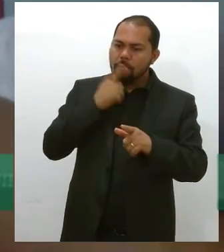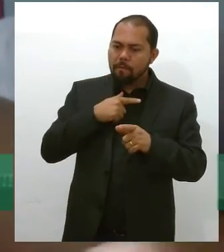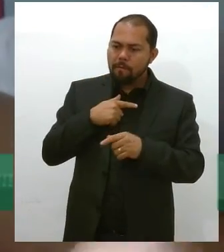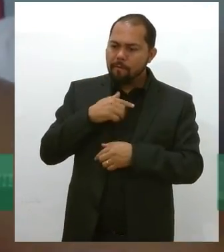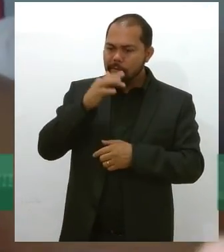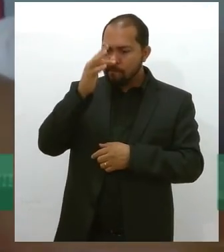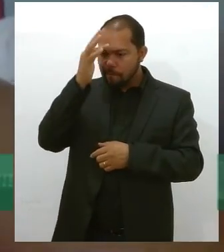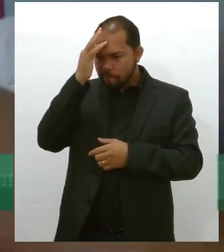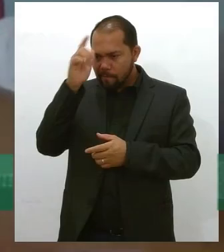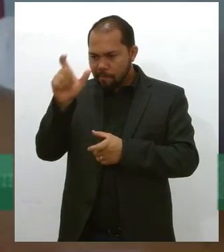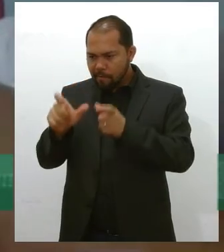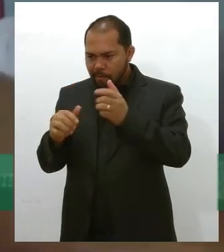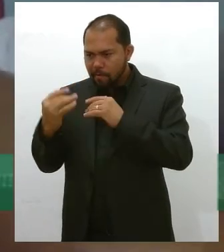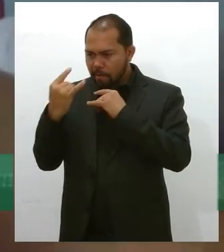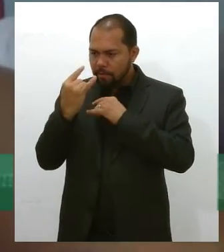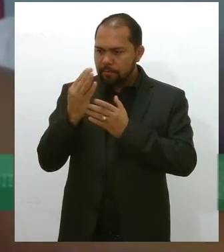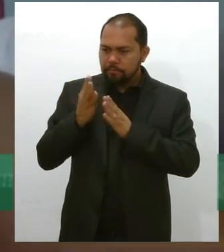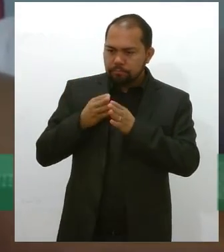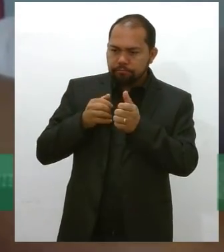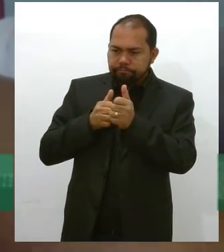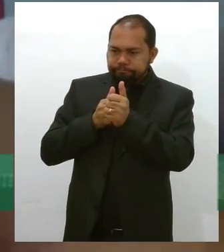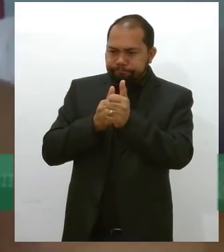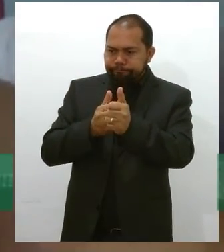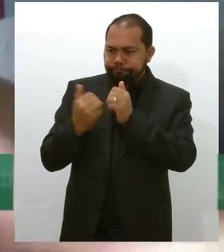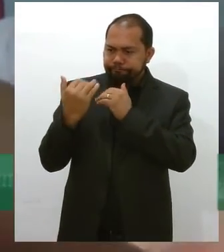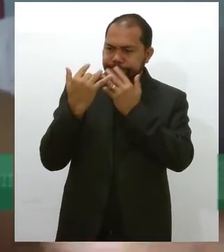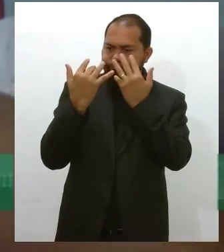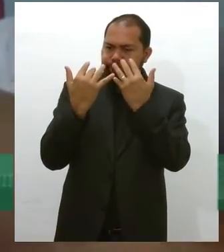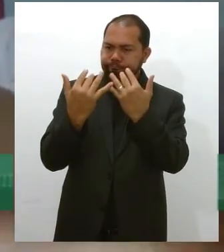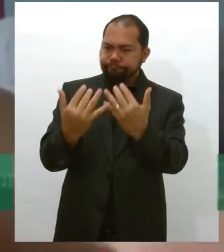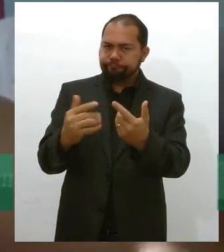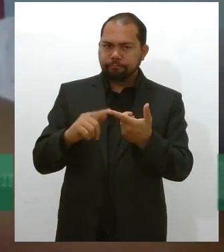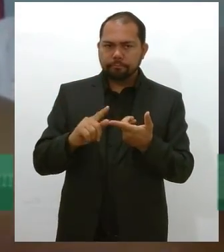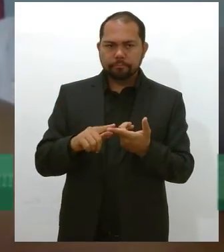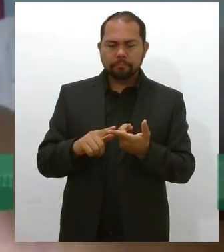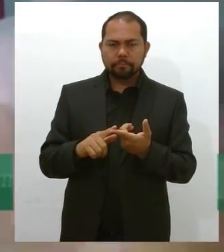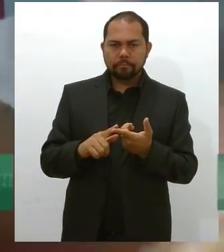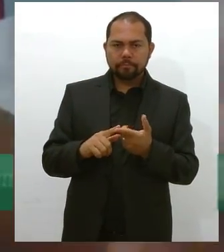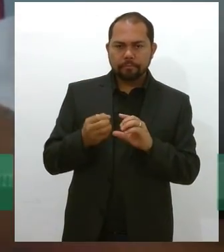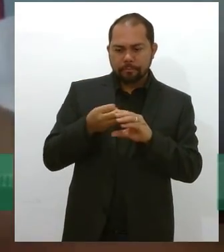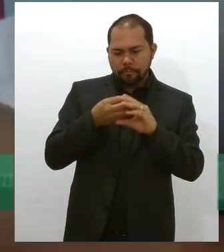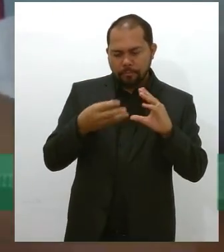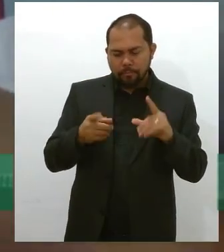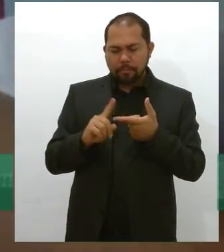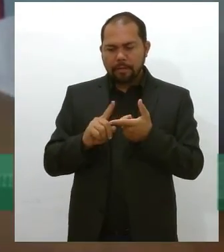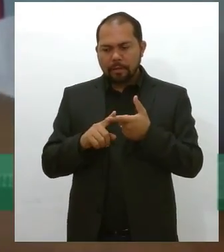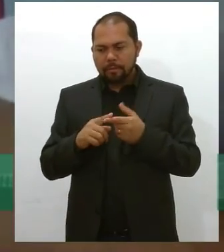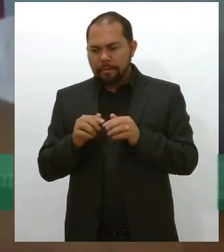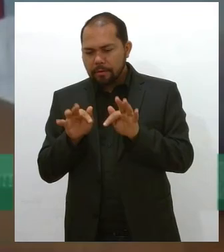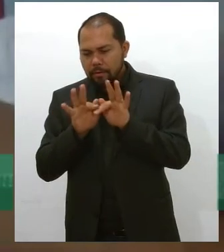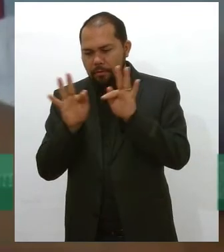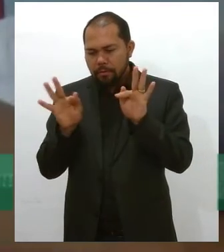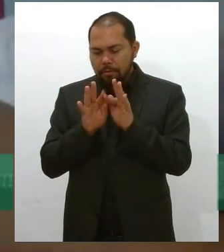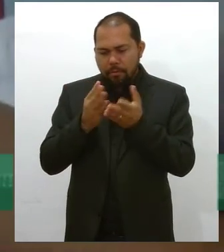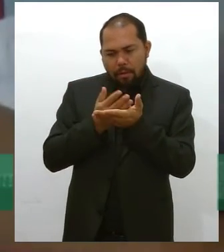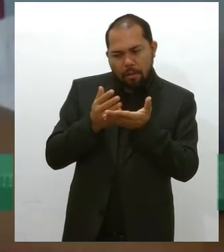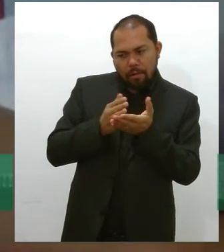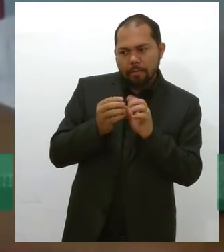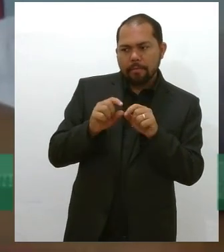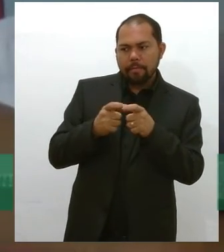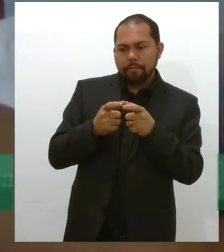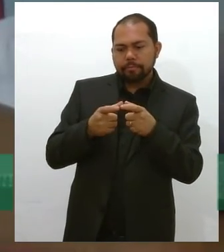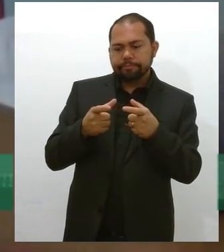começar justamente por esse caráter, digamos assim, mais mínimo, né, mais simples, mas que vai obviamente conquistando a